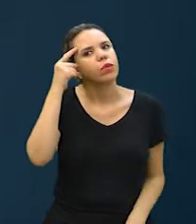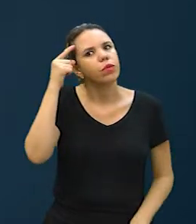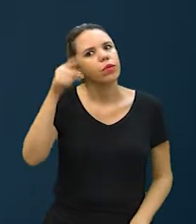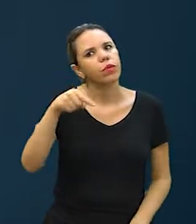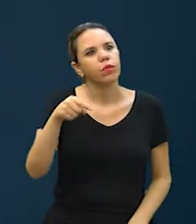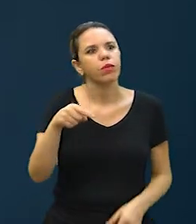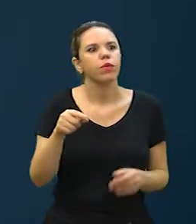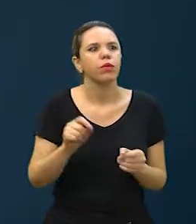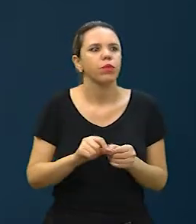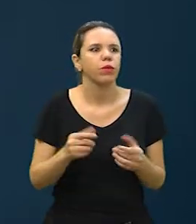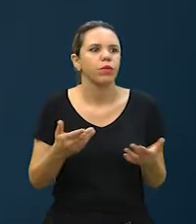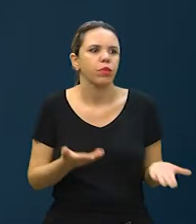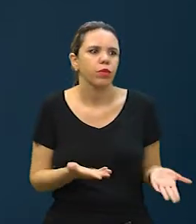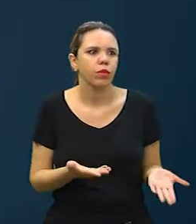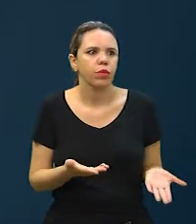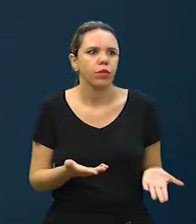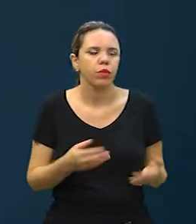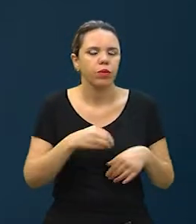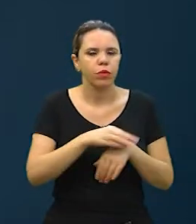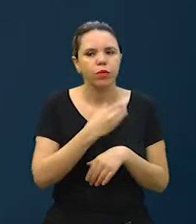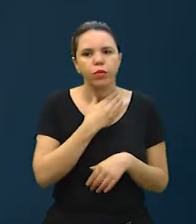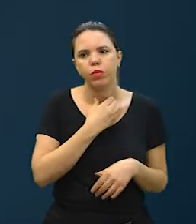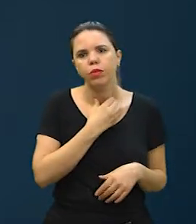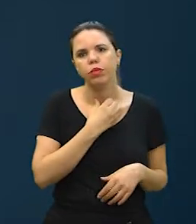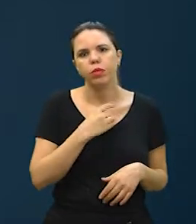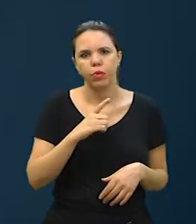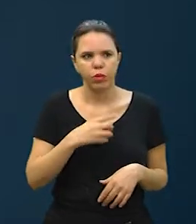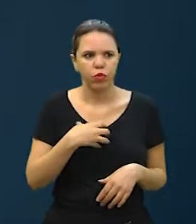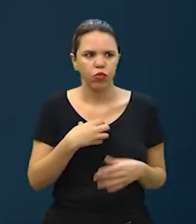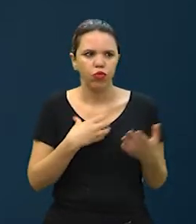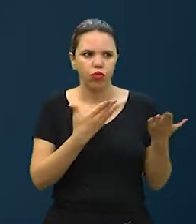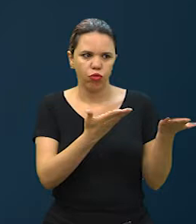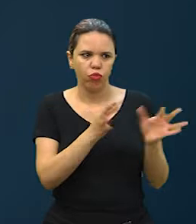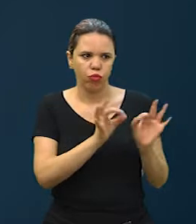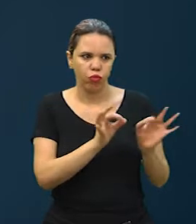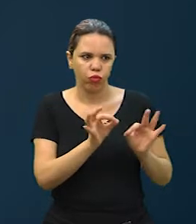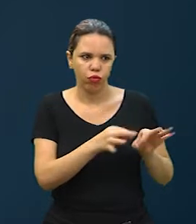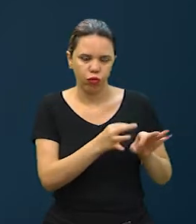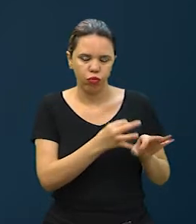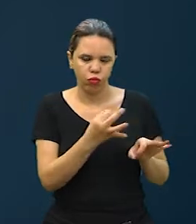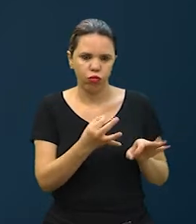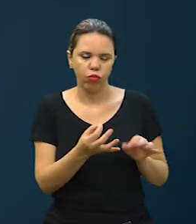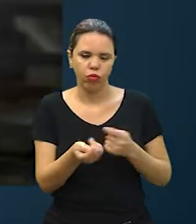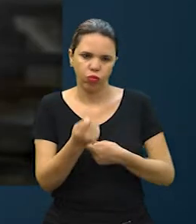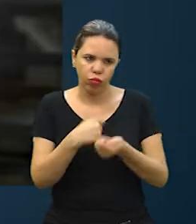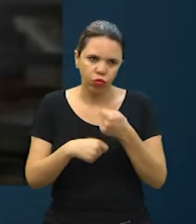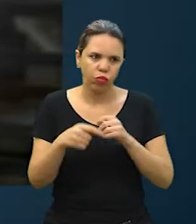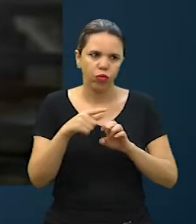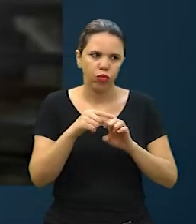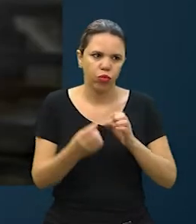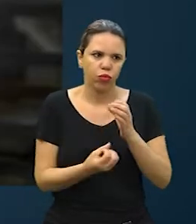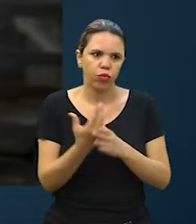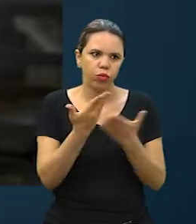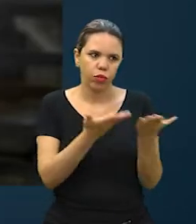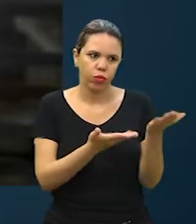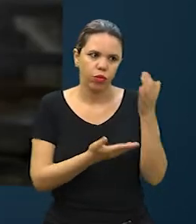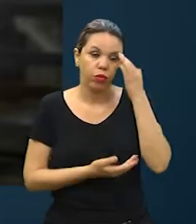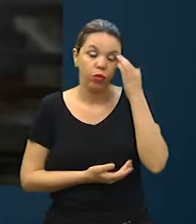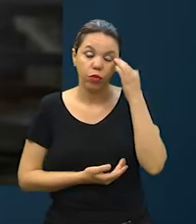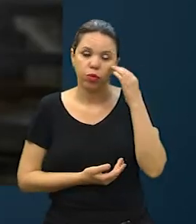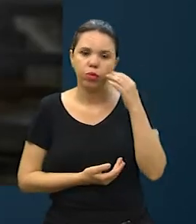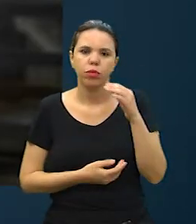ideia de trazer a Tem Jeito ao mercado, né? De empreender,